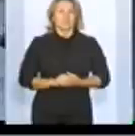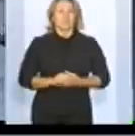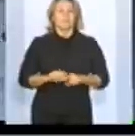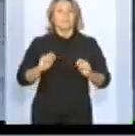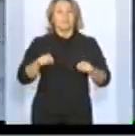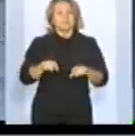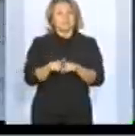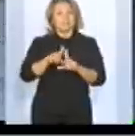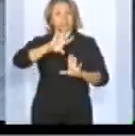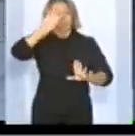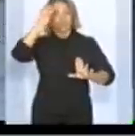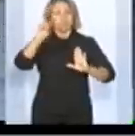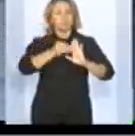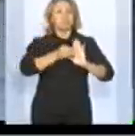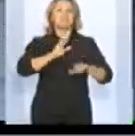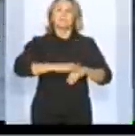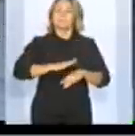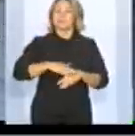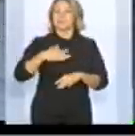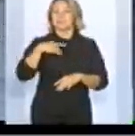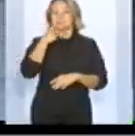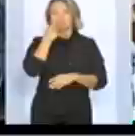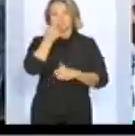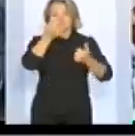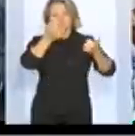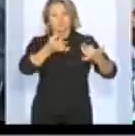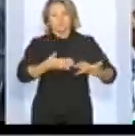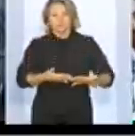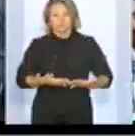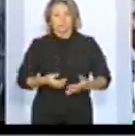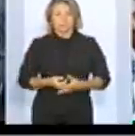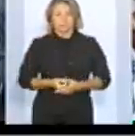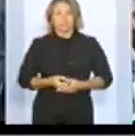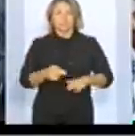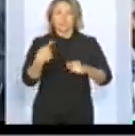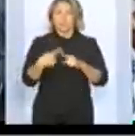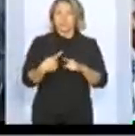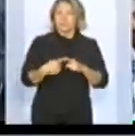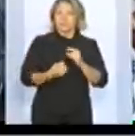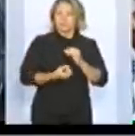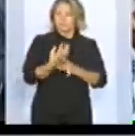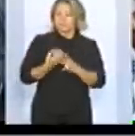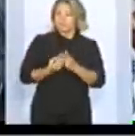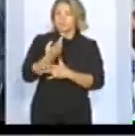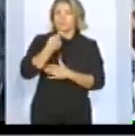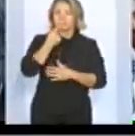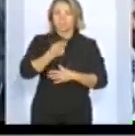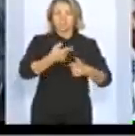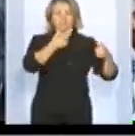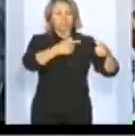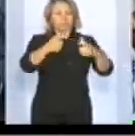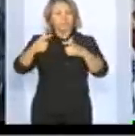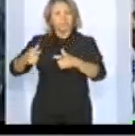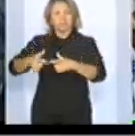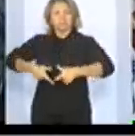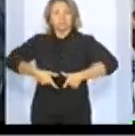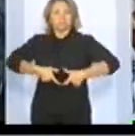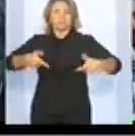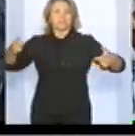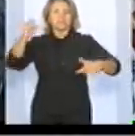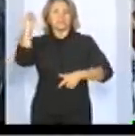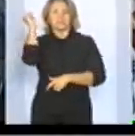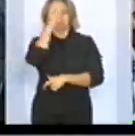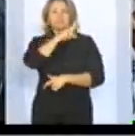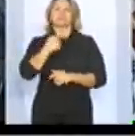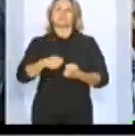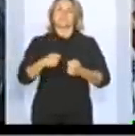até complementar um pouco mais a minha fala, porque a produção fora dos grandes centros é muito difícil. Então, a gente